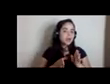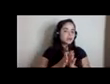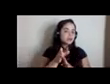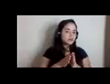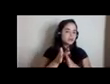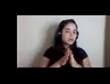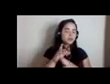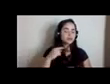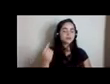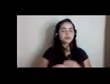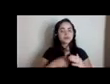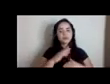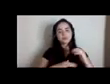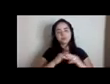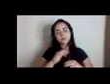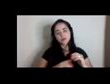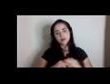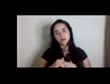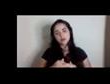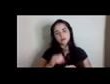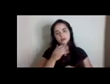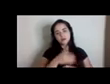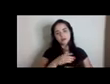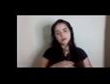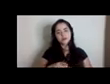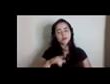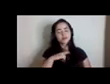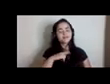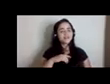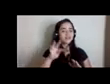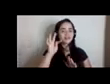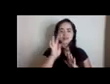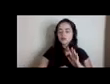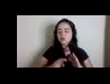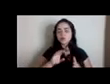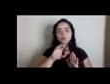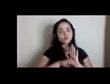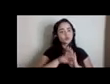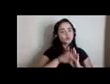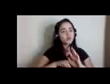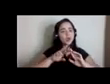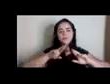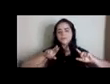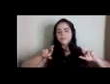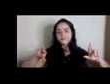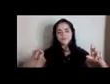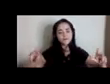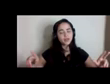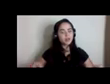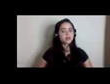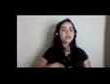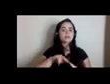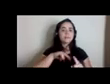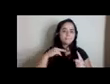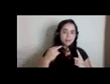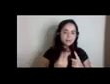nossas práticas, eles perpassam diferentes teorias curriculares, diferentes perspectivas teóricas